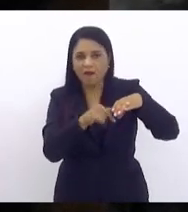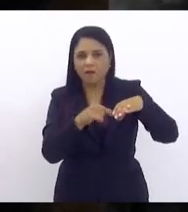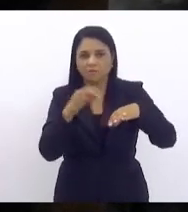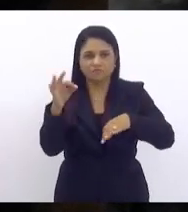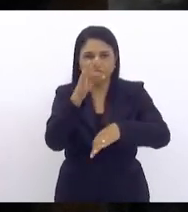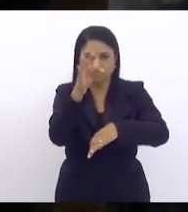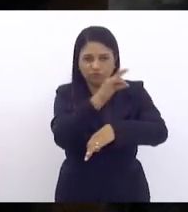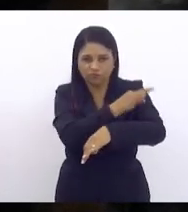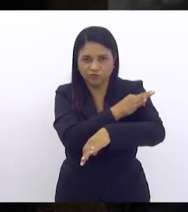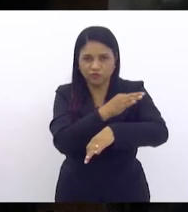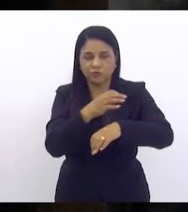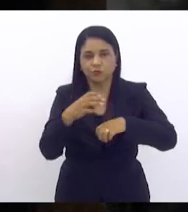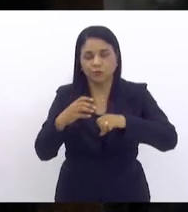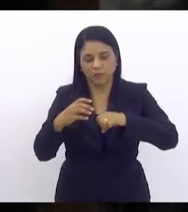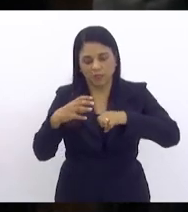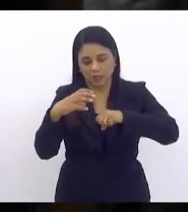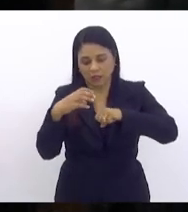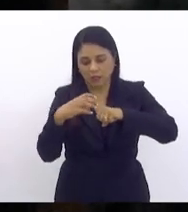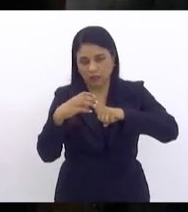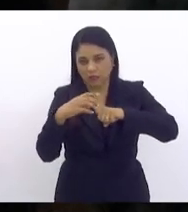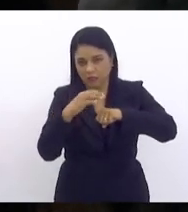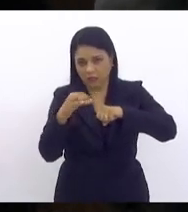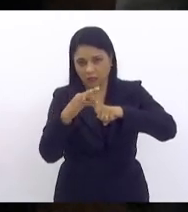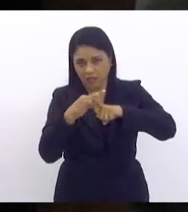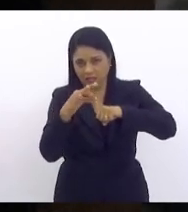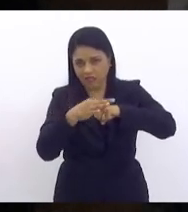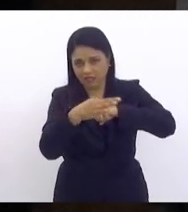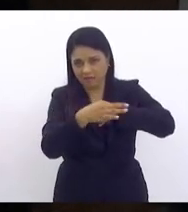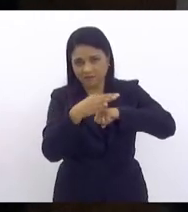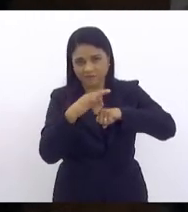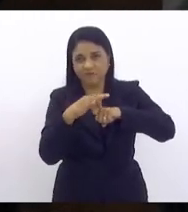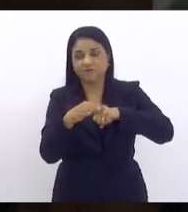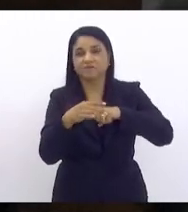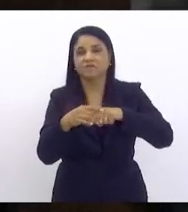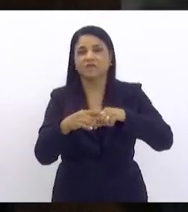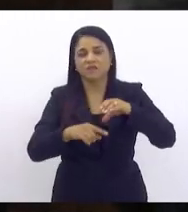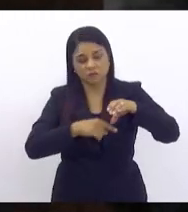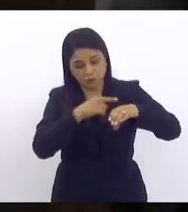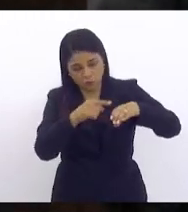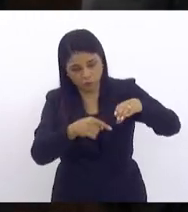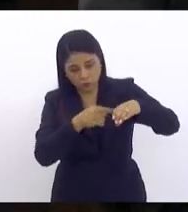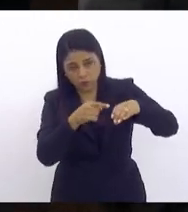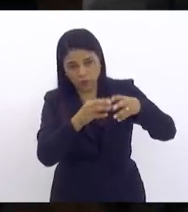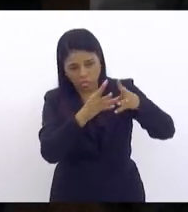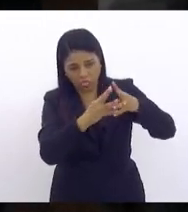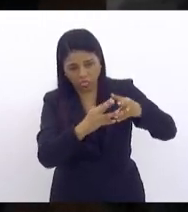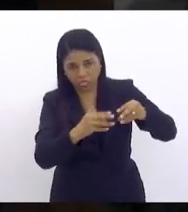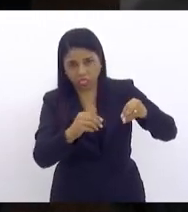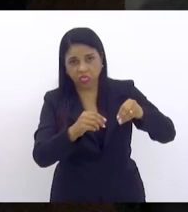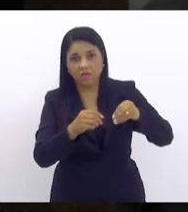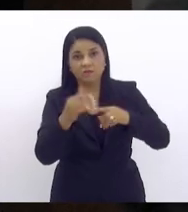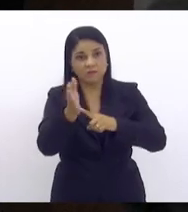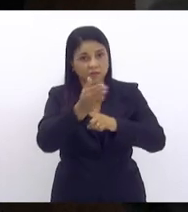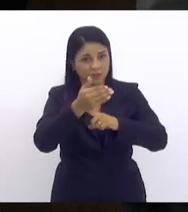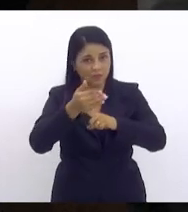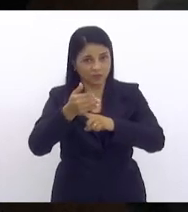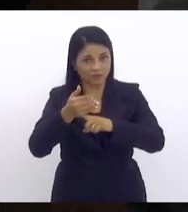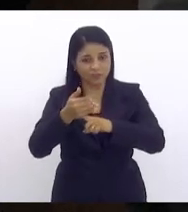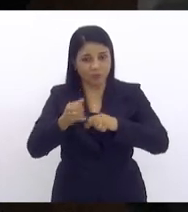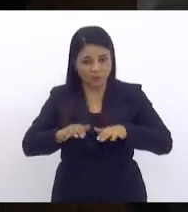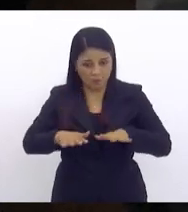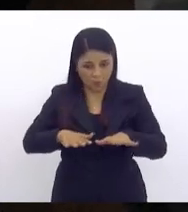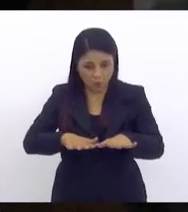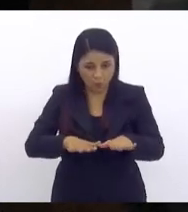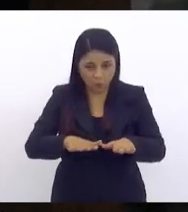tipo de asfalto que absorve ruído, é mais antiderrapante, porque